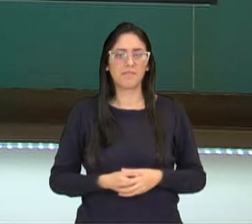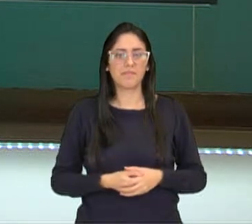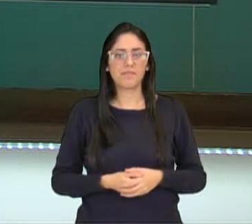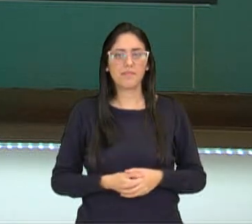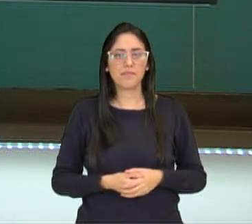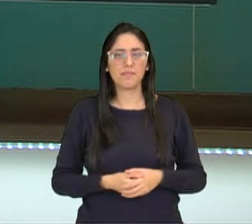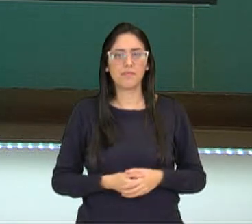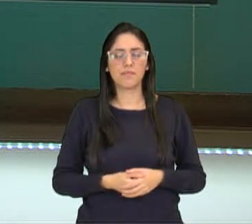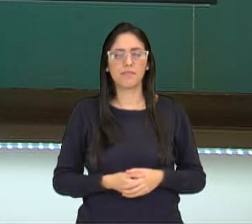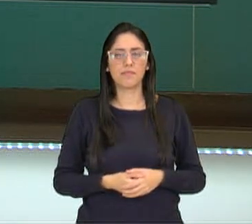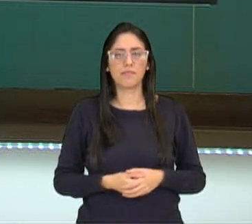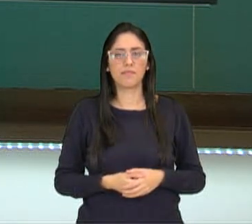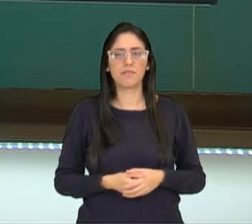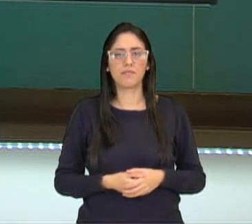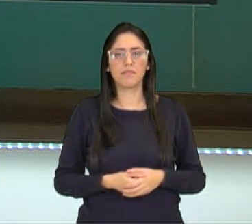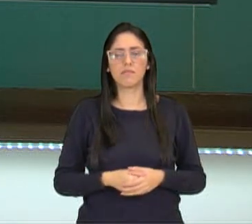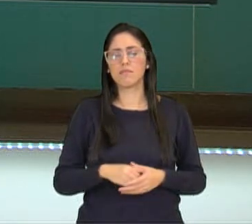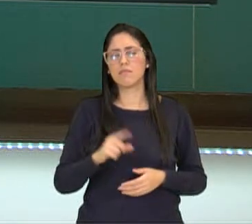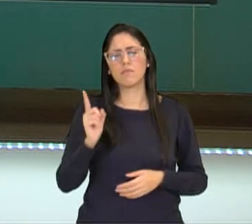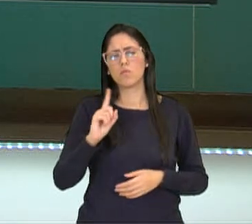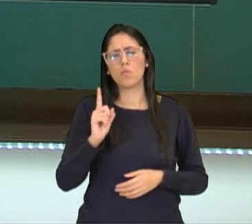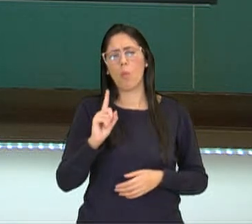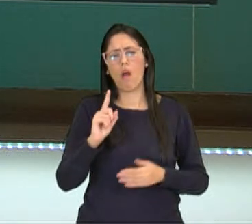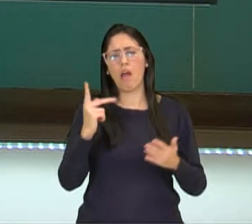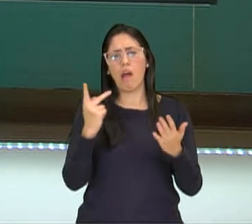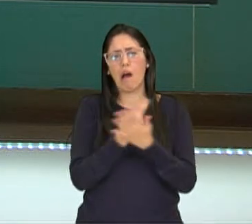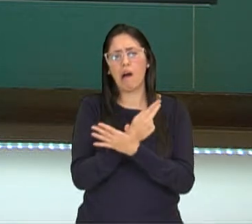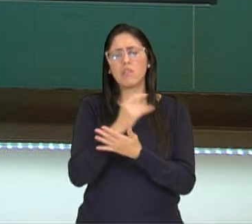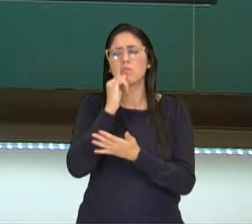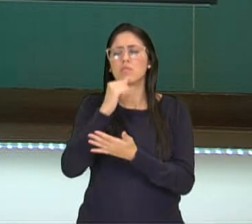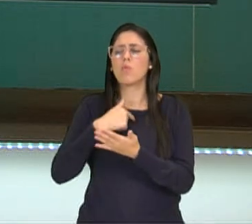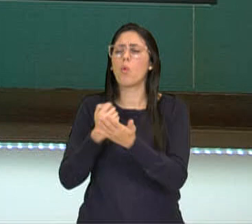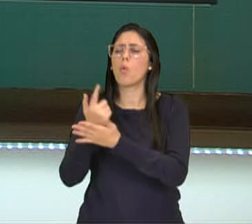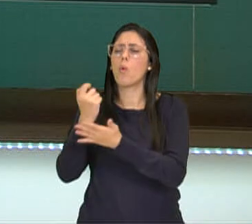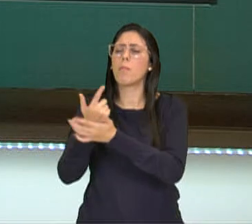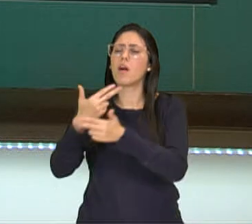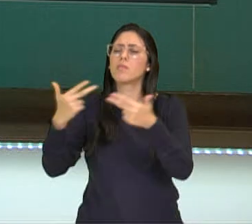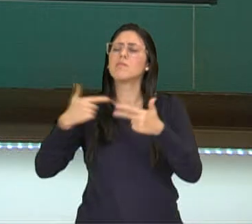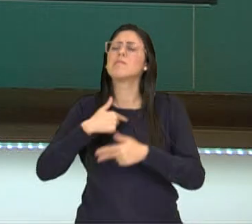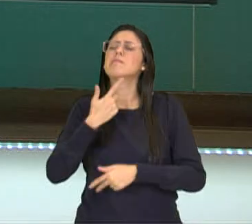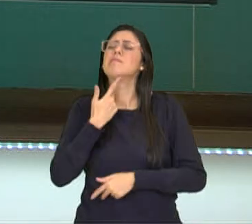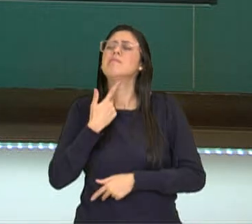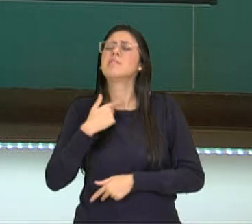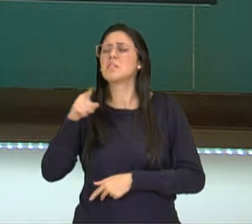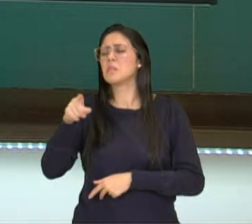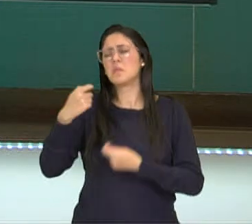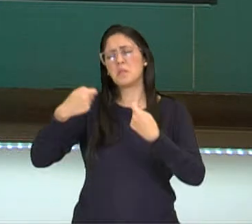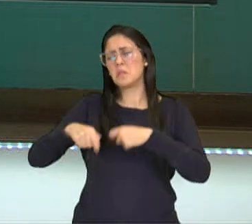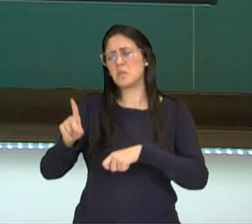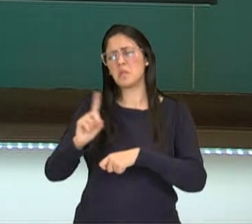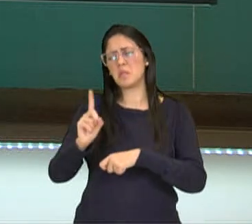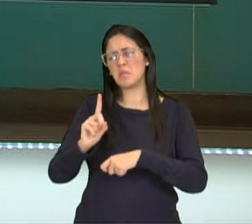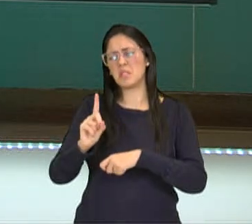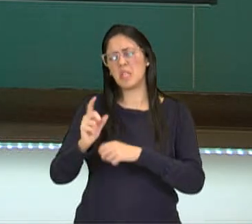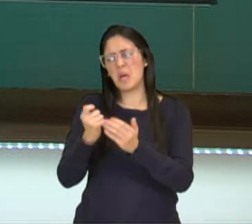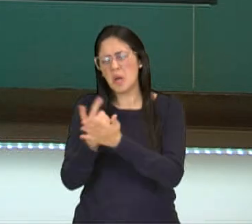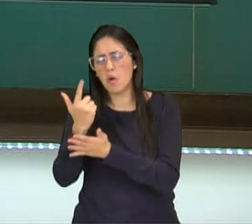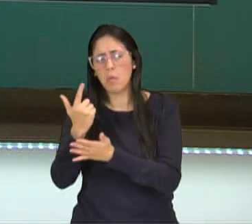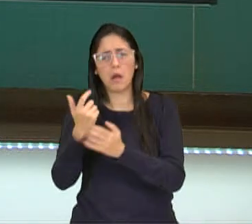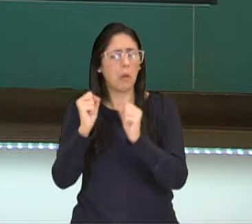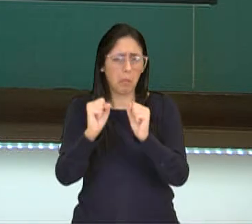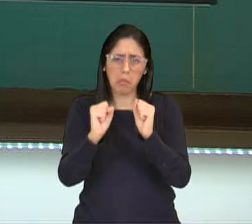é errado querer coisas não essenciais, porém a gente precisa ter